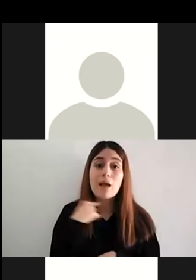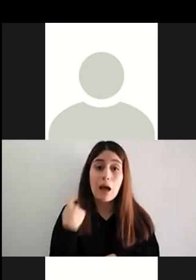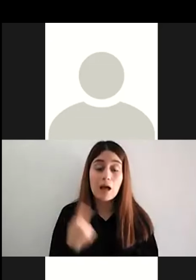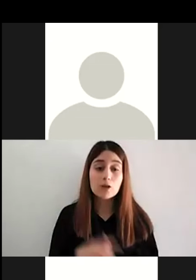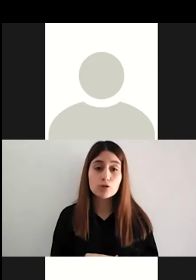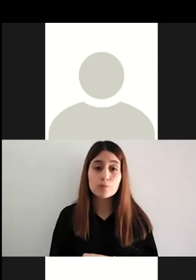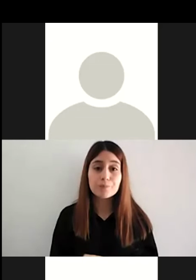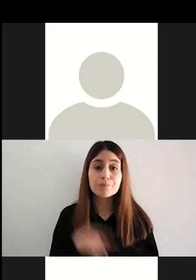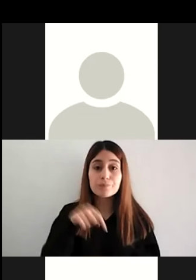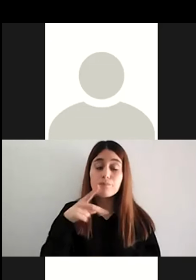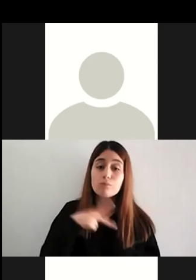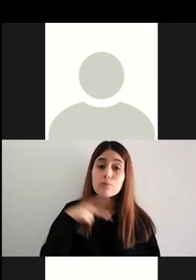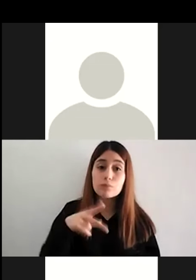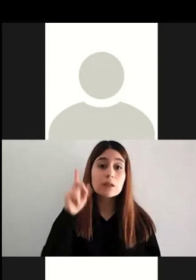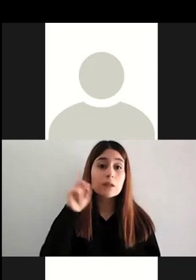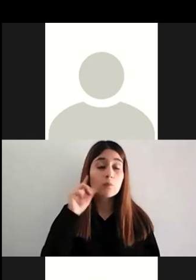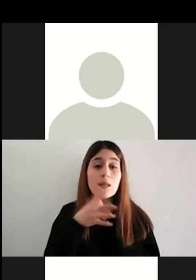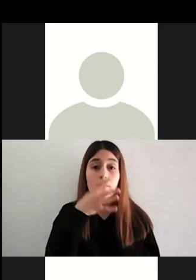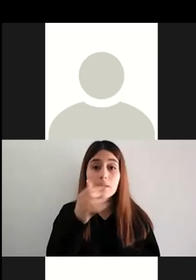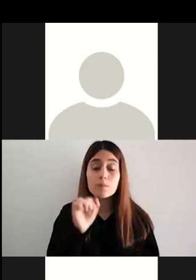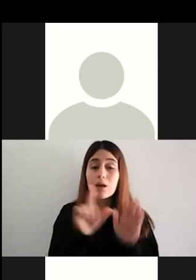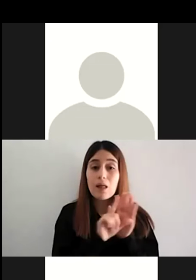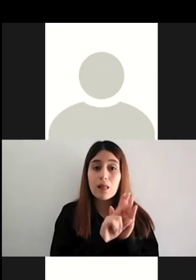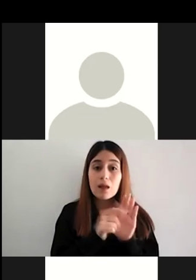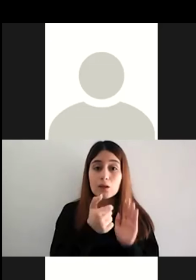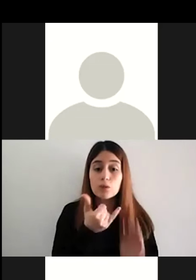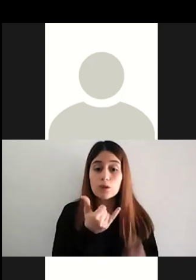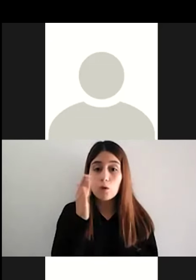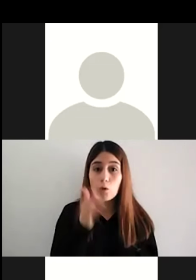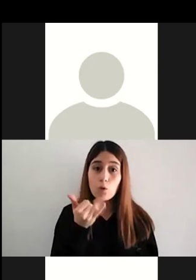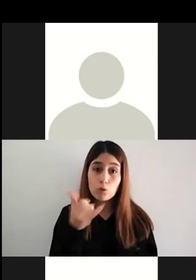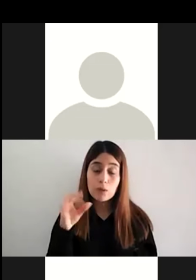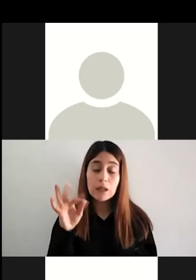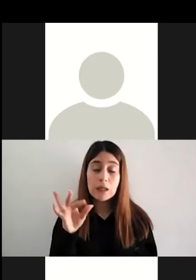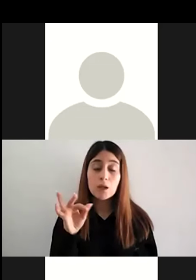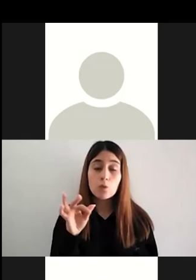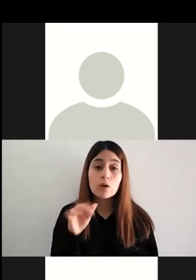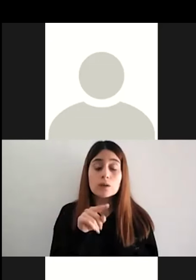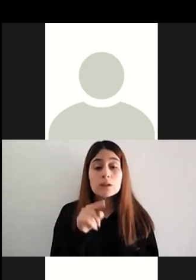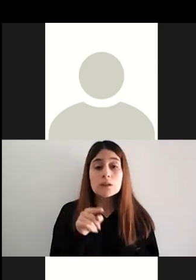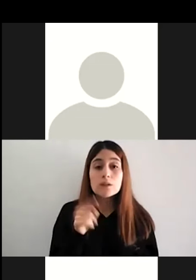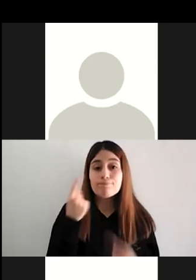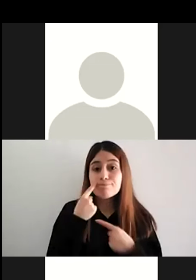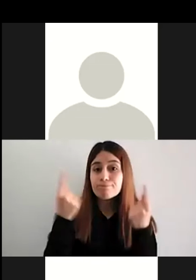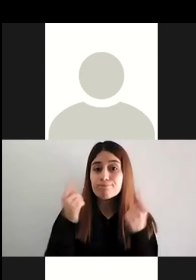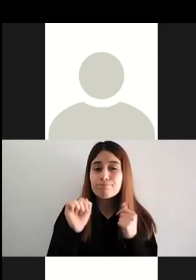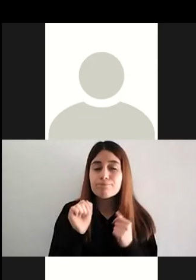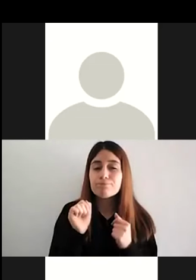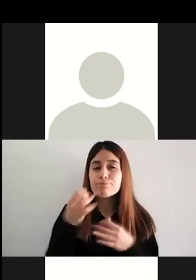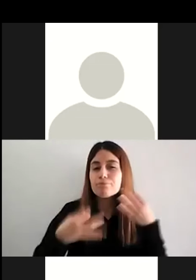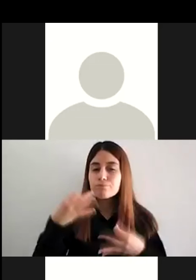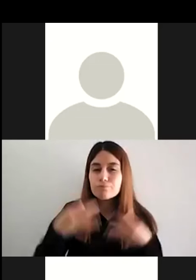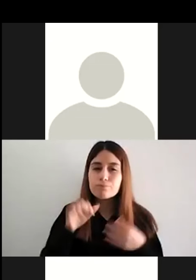de Portugal, de referir a Lei 52/2014, que transpõe para a ordem jurídica